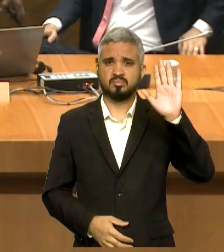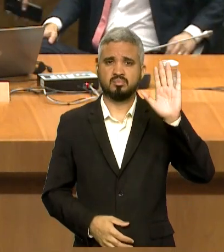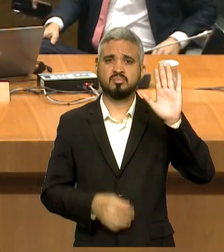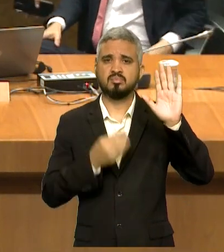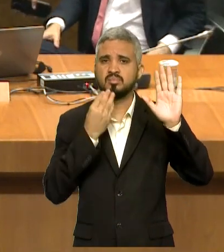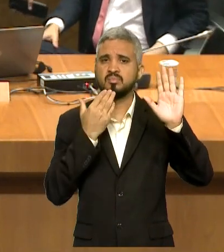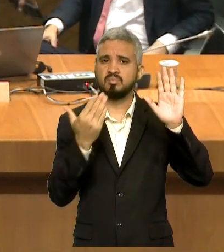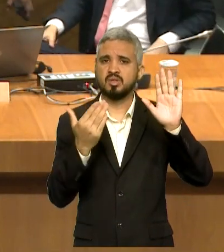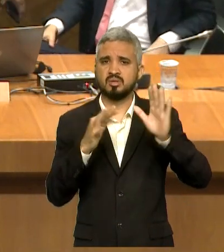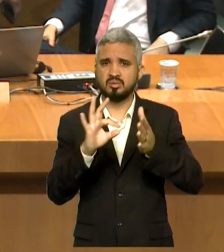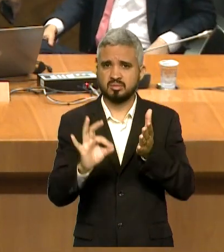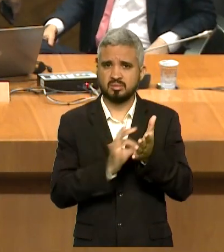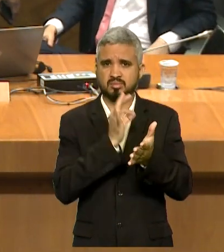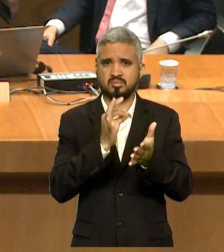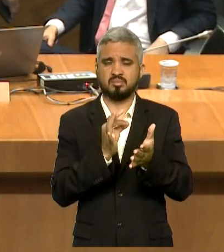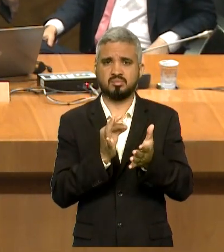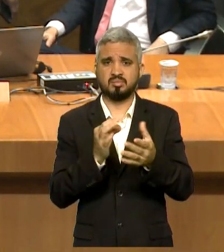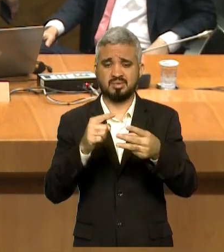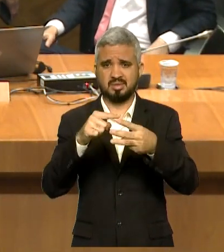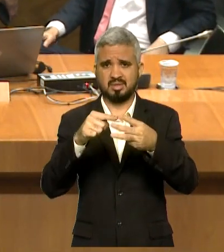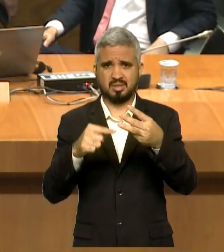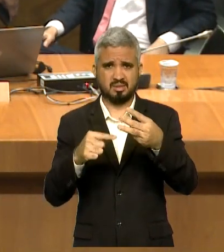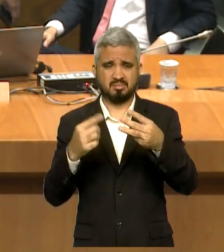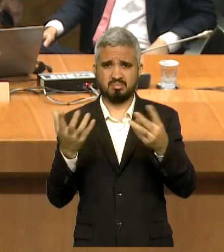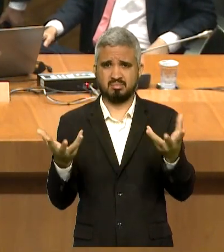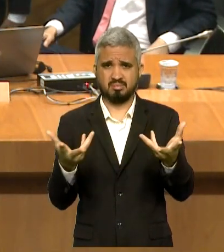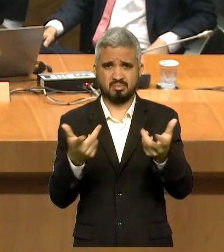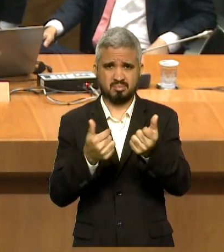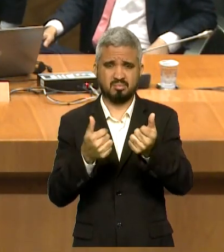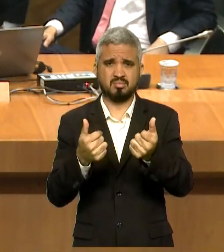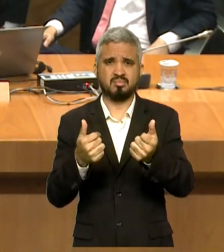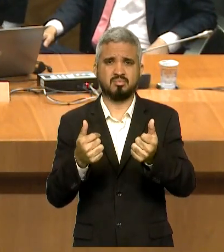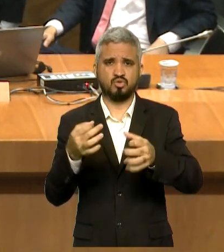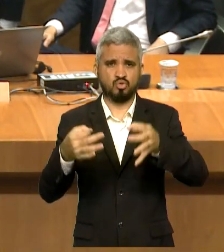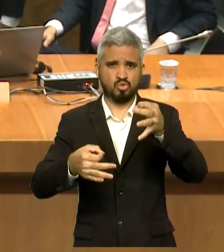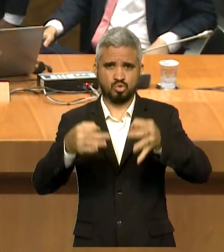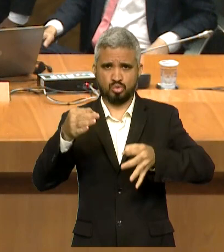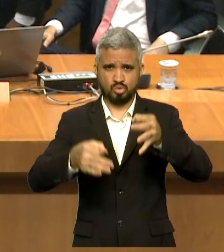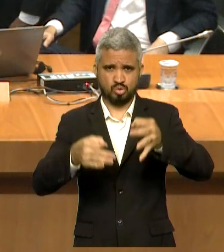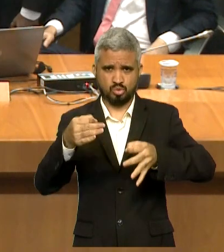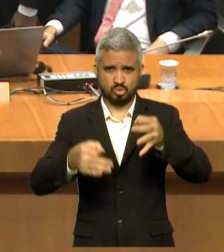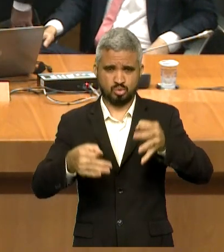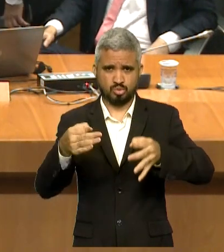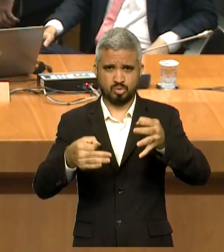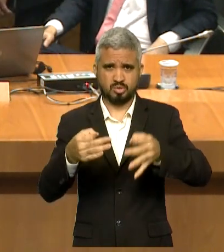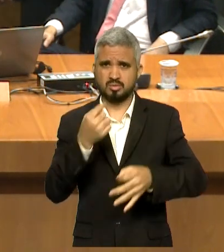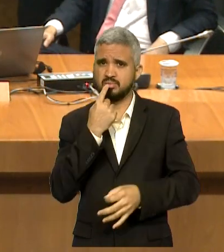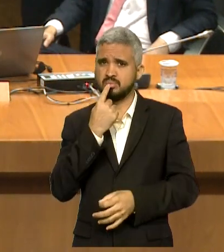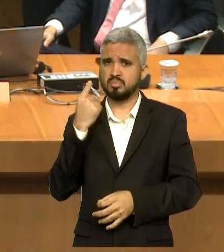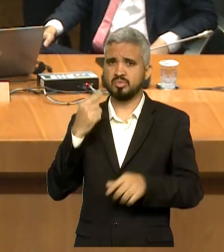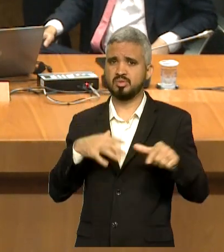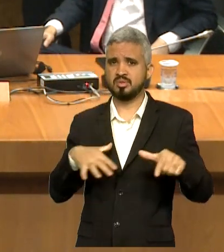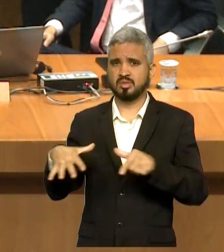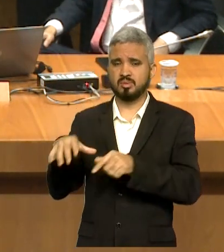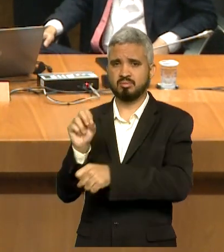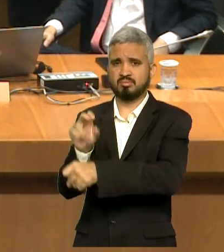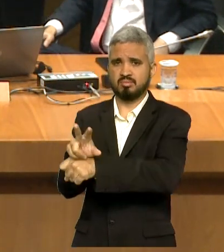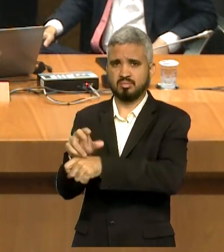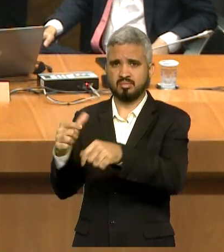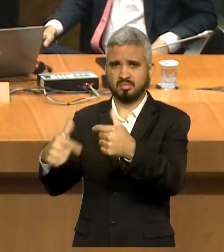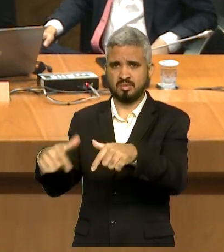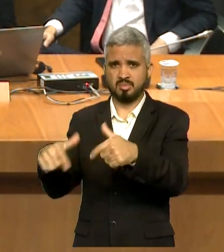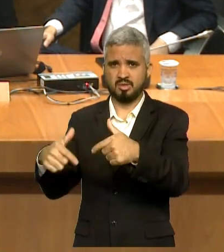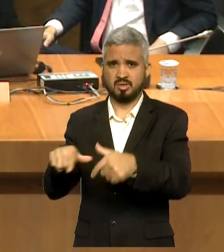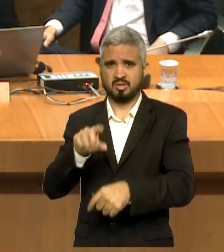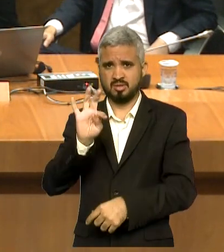três grandes magistrados que ingressaram na última semana no quadro do TJ do Maranhão,